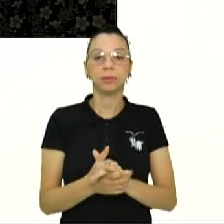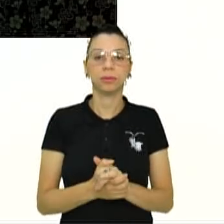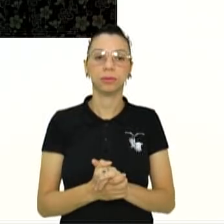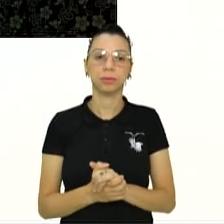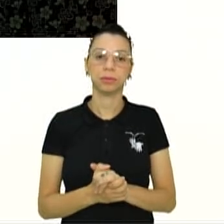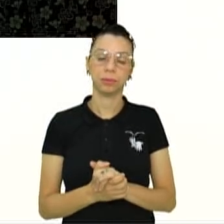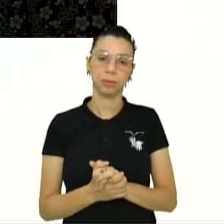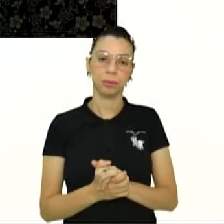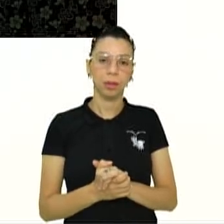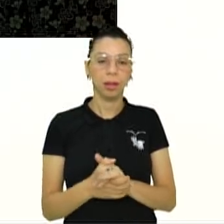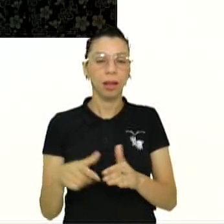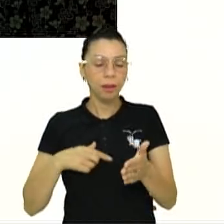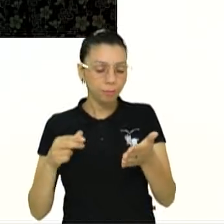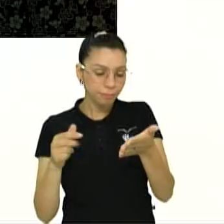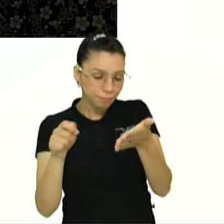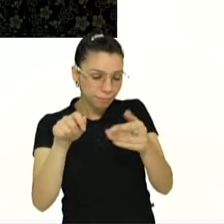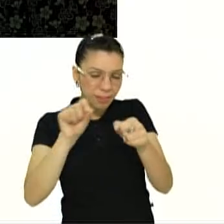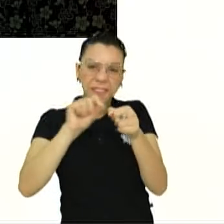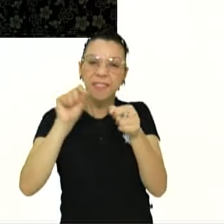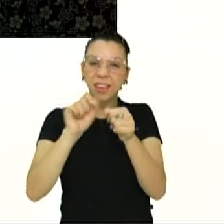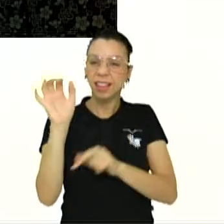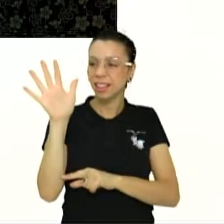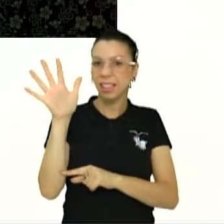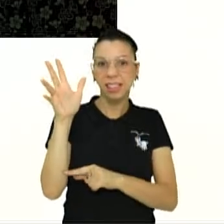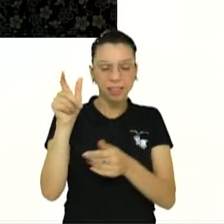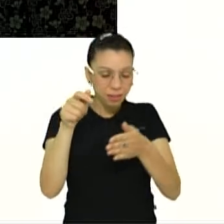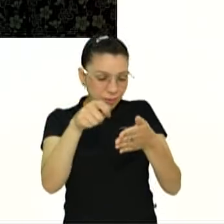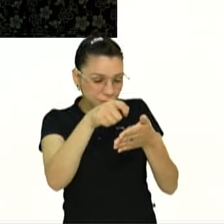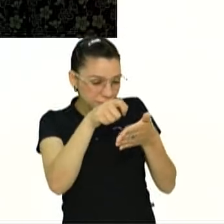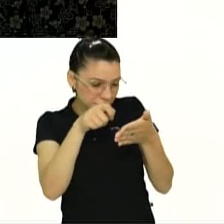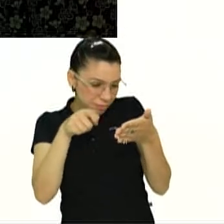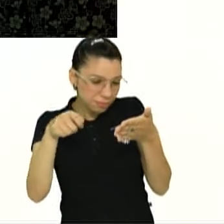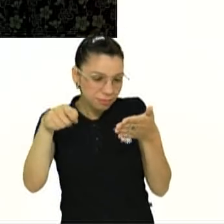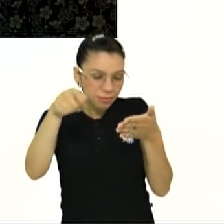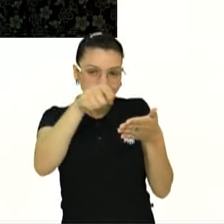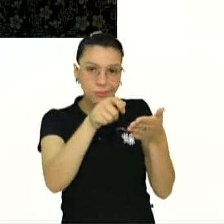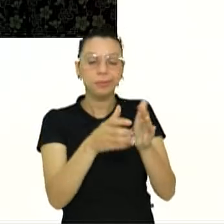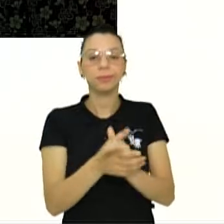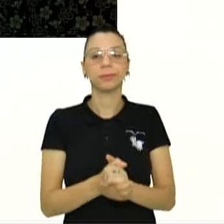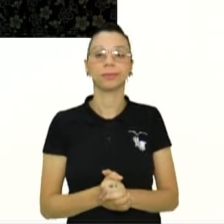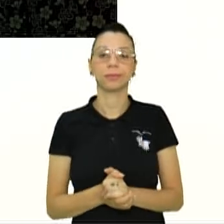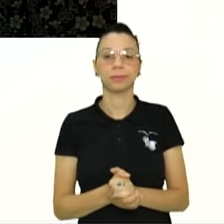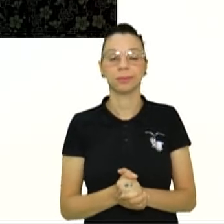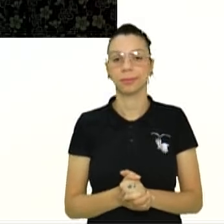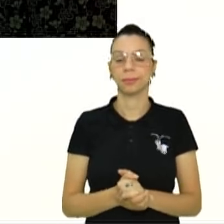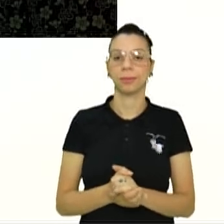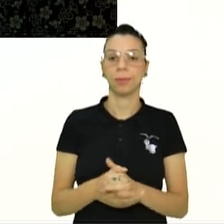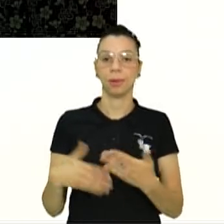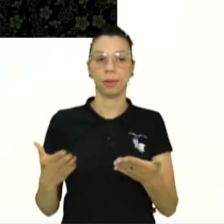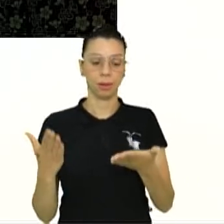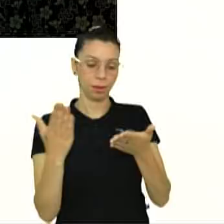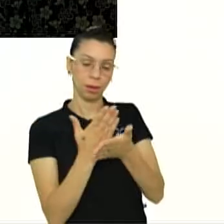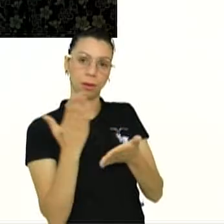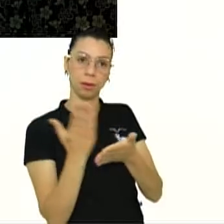composta manualmente. Então, esta obra do Genji